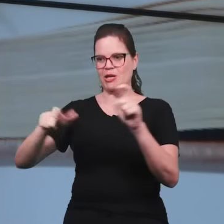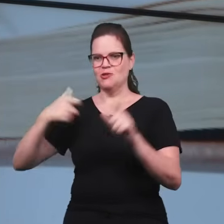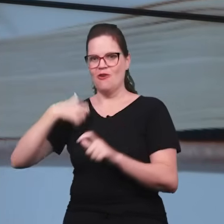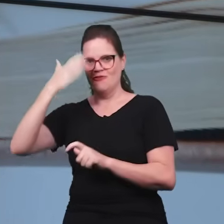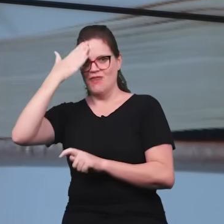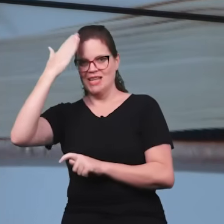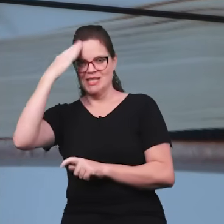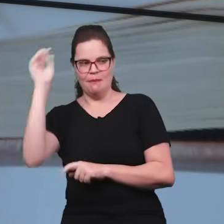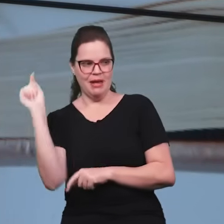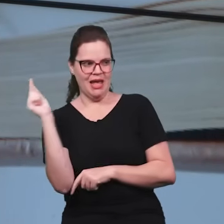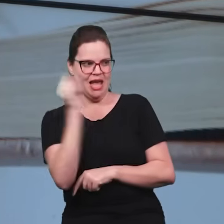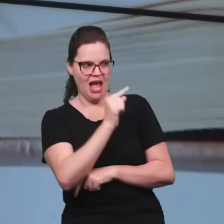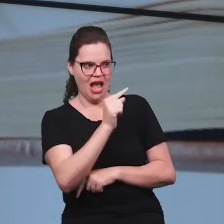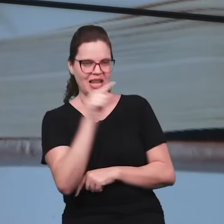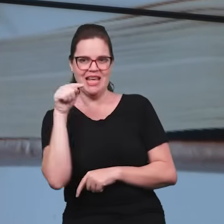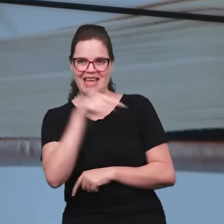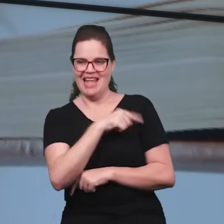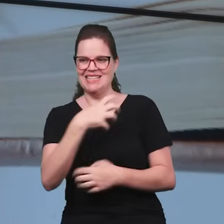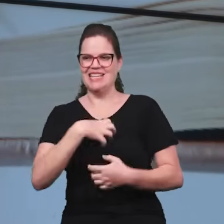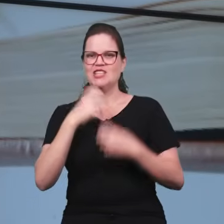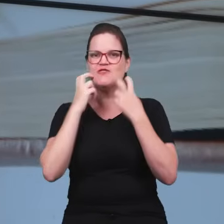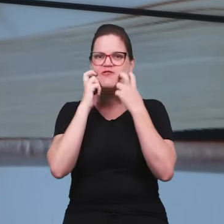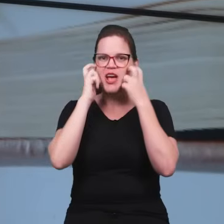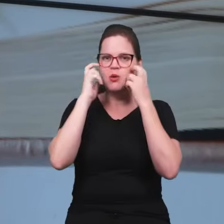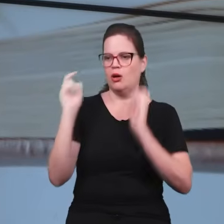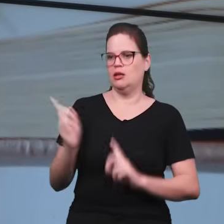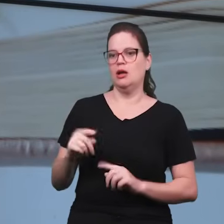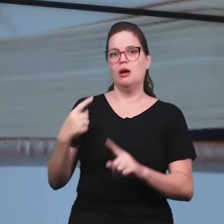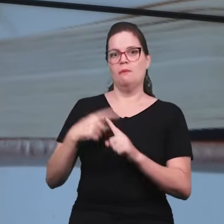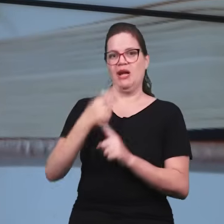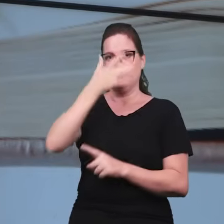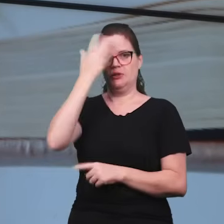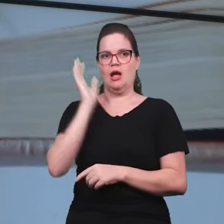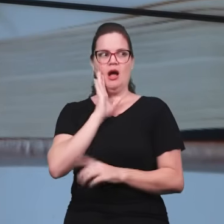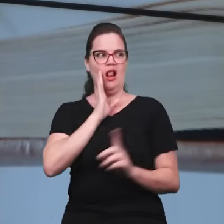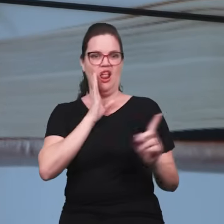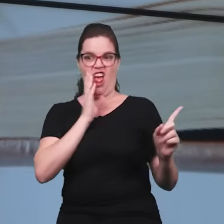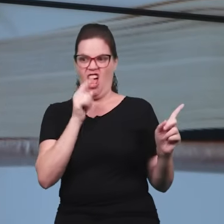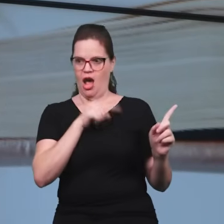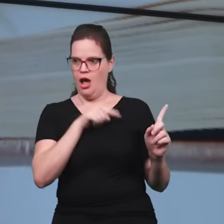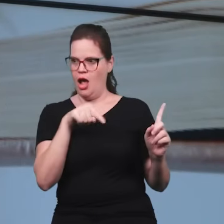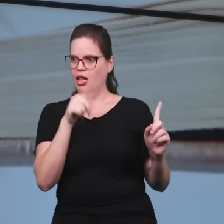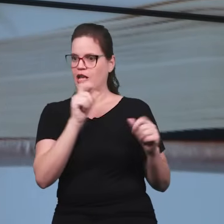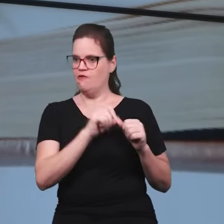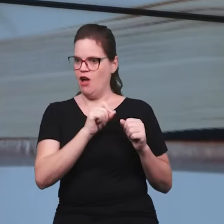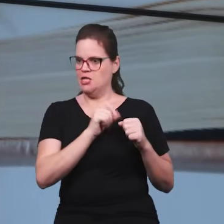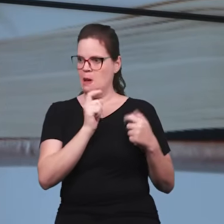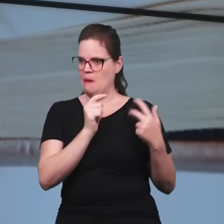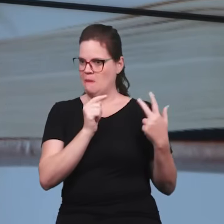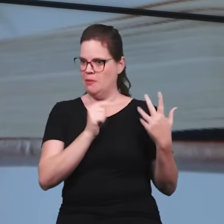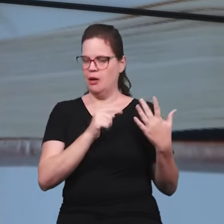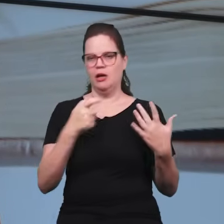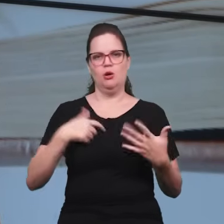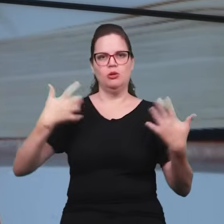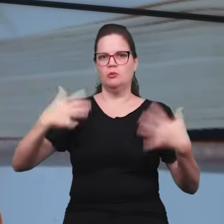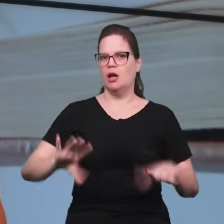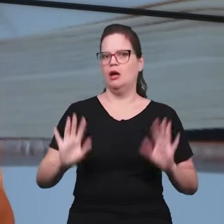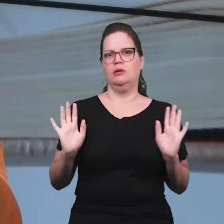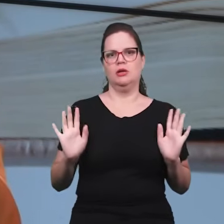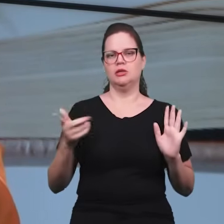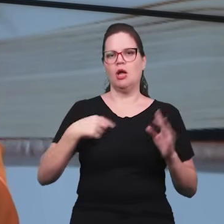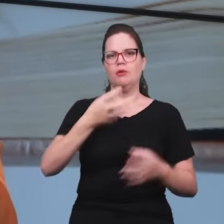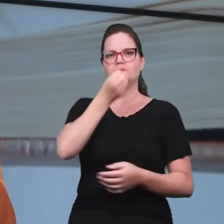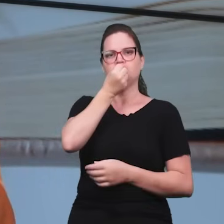vão olhar para ele e falar assim, esse é aquele esposo da irmã que fazia isso, aquilo. Ela falou assim, eu não quero isso.